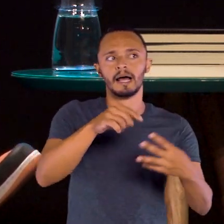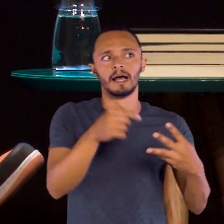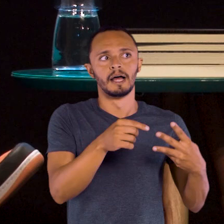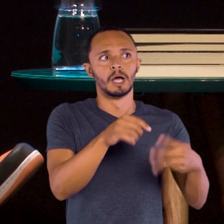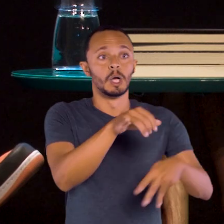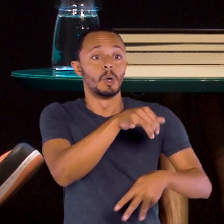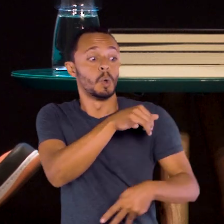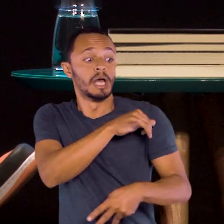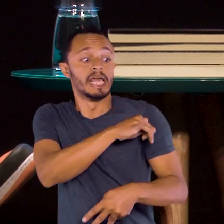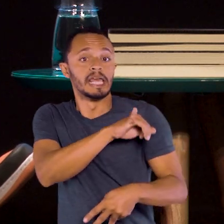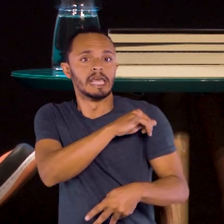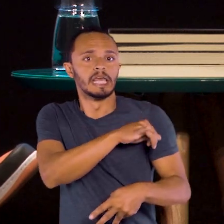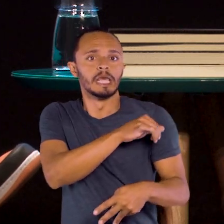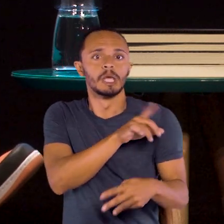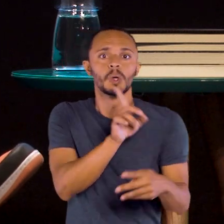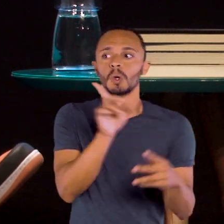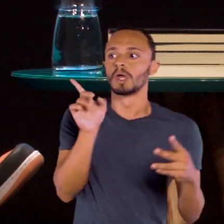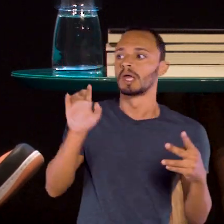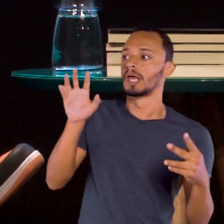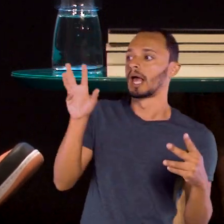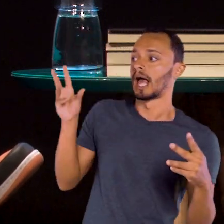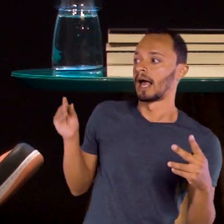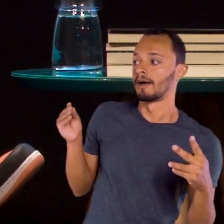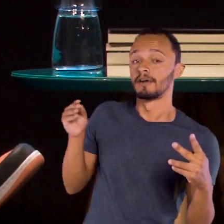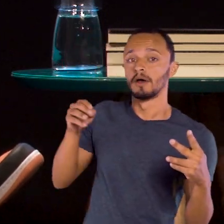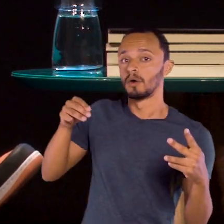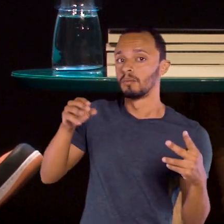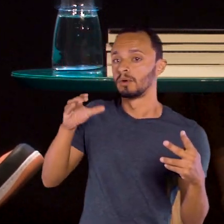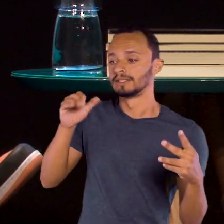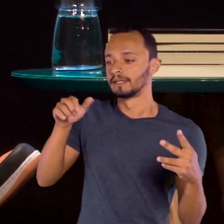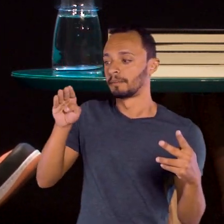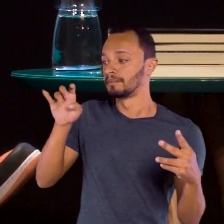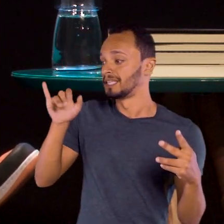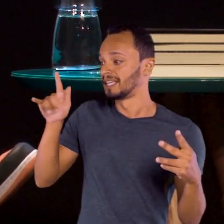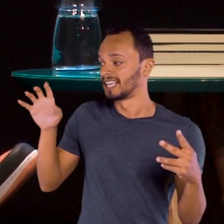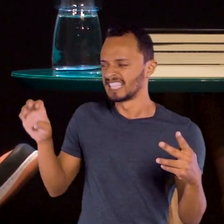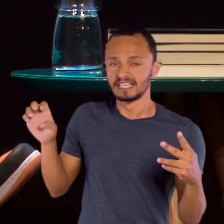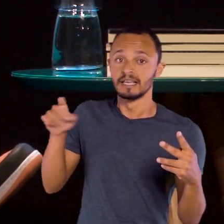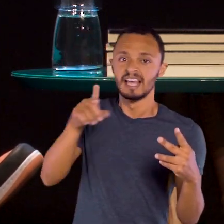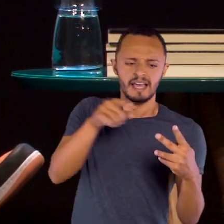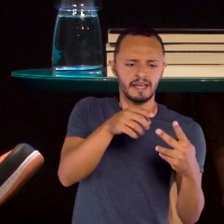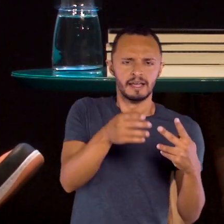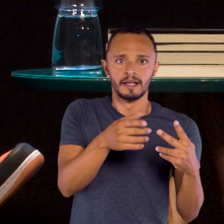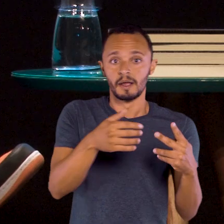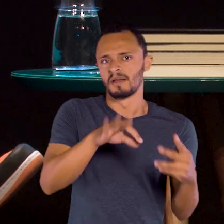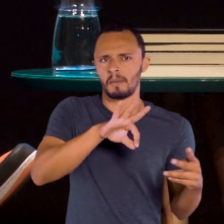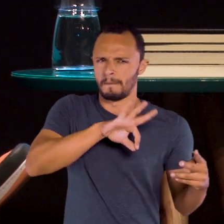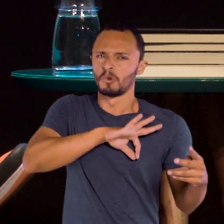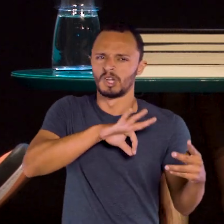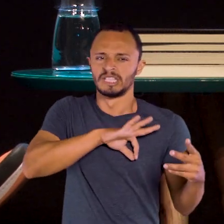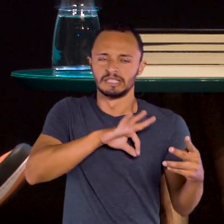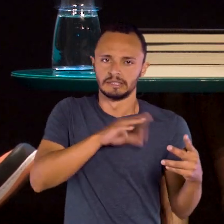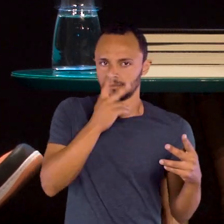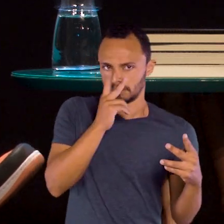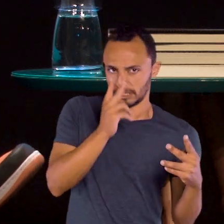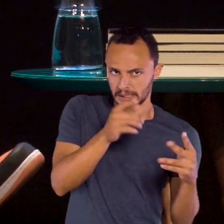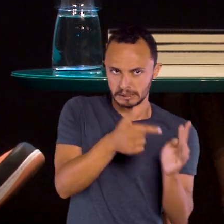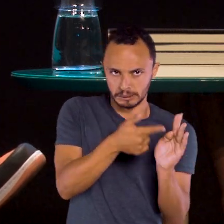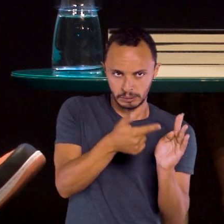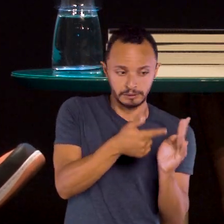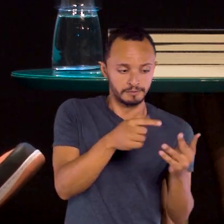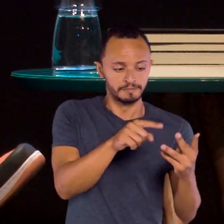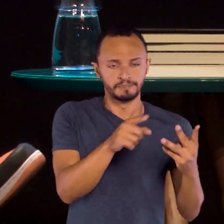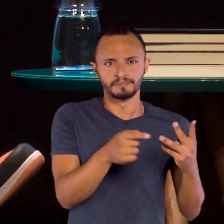e Moçambique, de alguma forma, né? É um livro policial, digamos assim. E o Nada Digo de Ti que em Ti Não